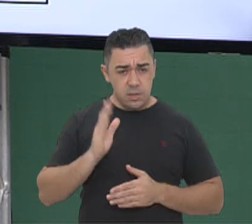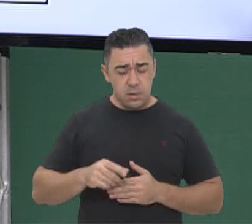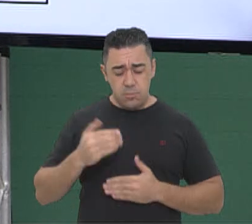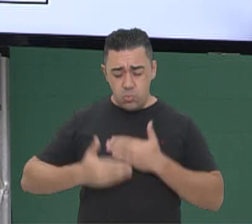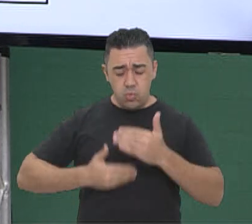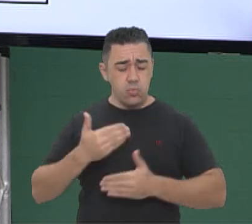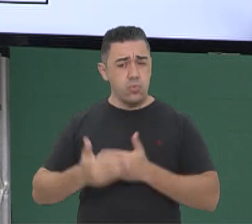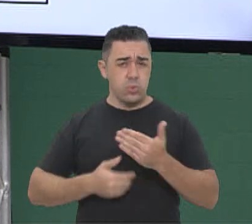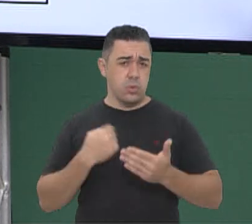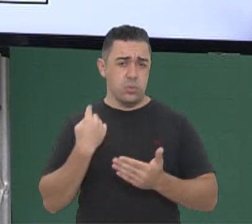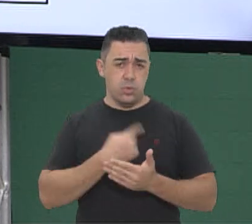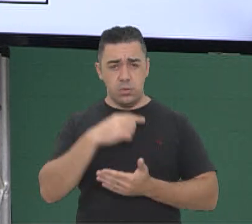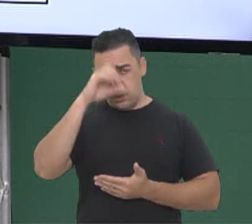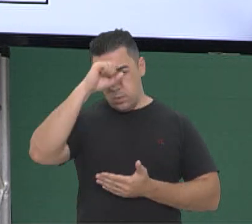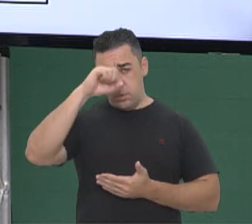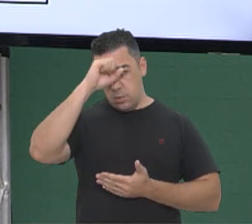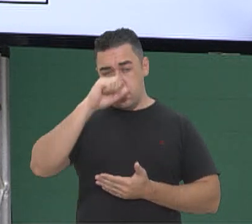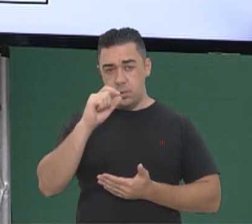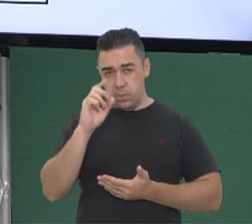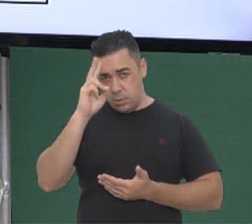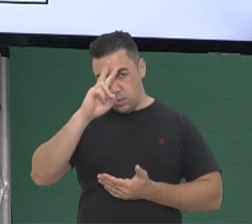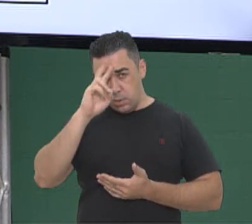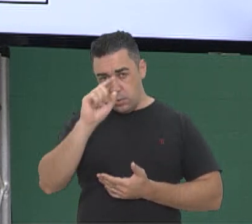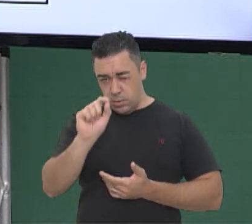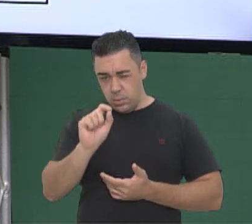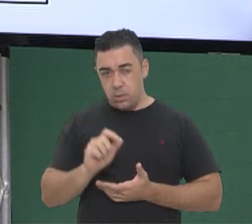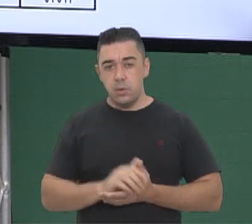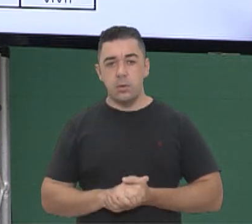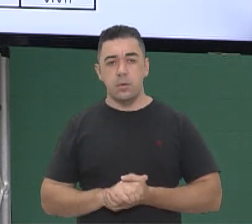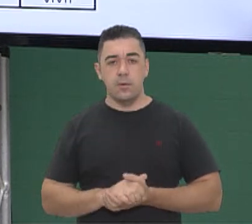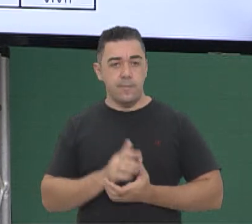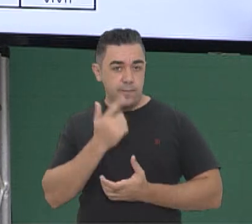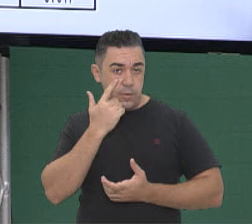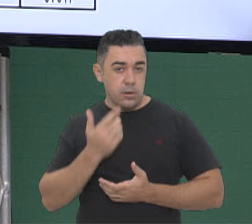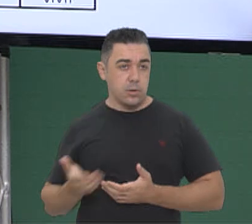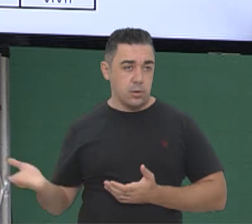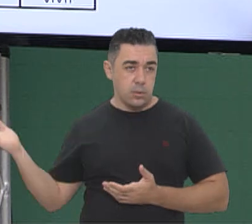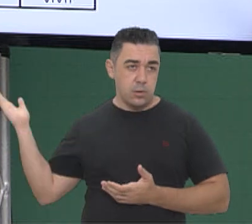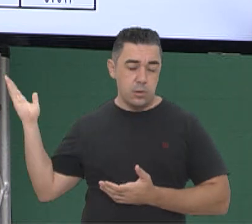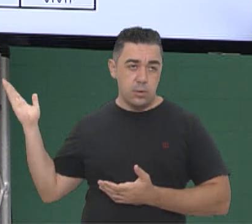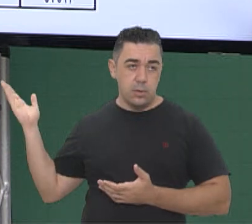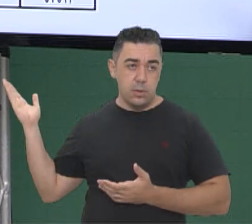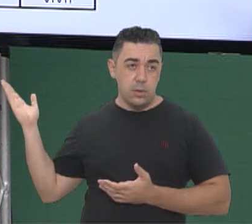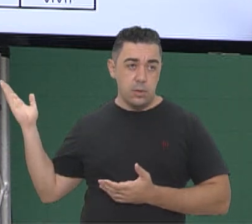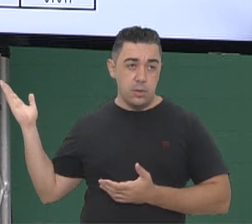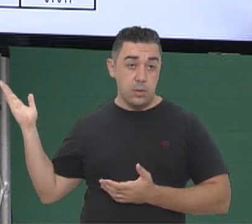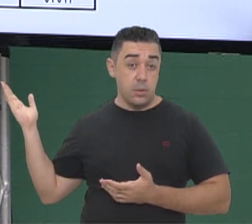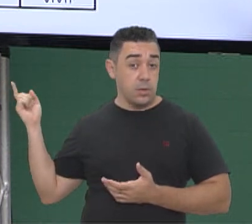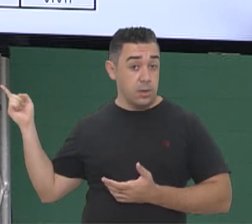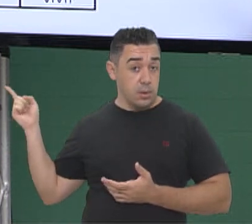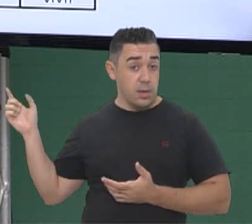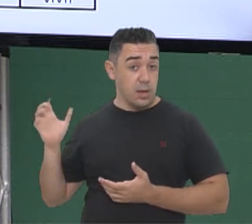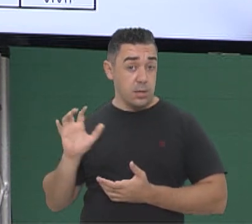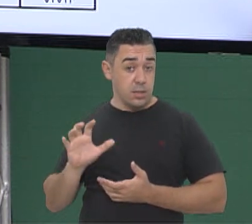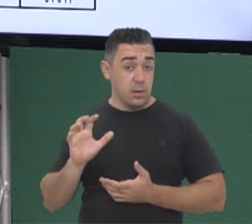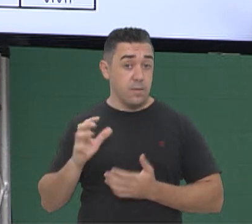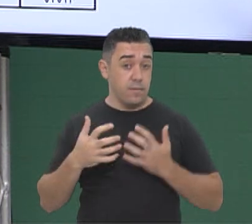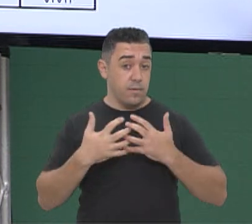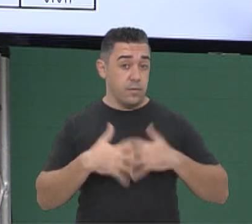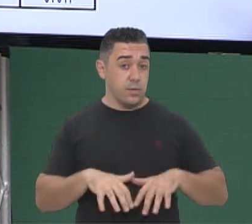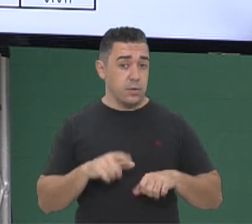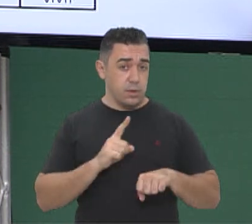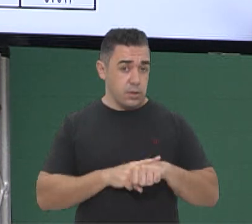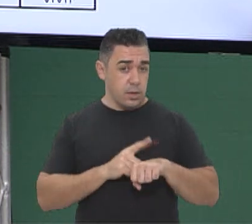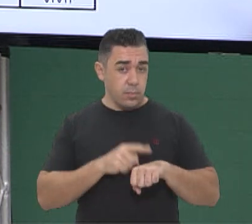construção que nós temos para a nossa aprendizagem. Lembram disso? Então, vejam só. Esse esqueminha, então, nós vamos inclusive dar